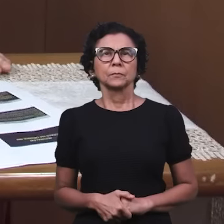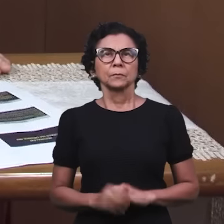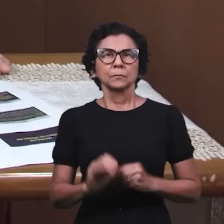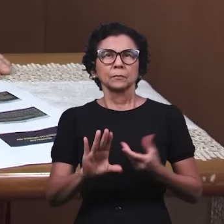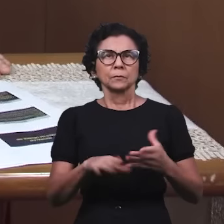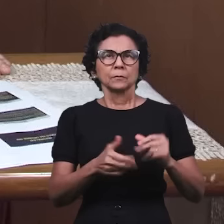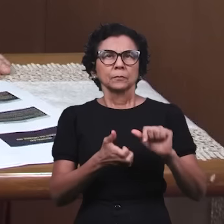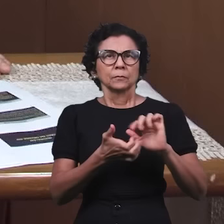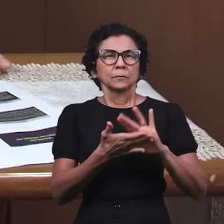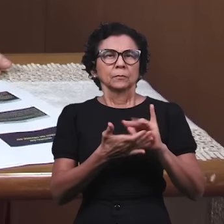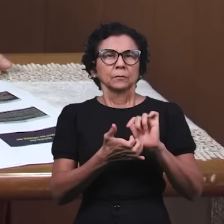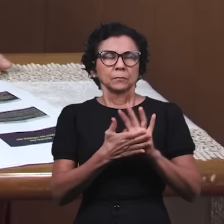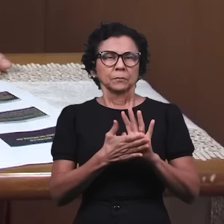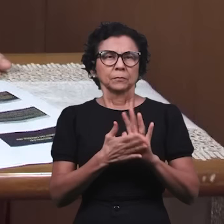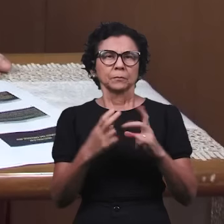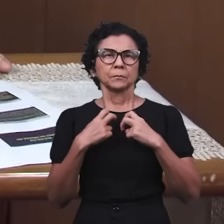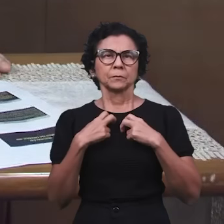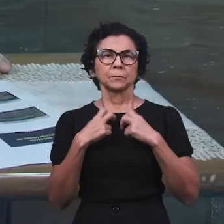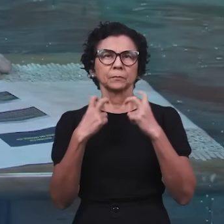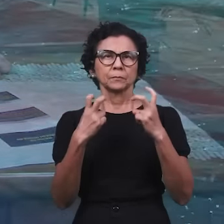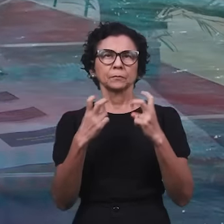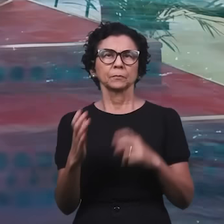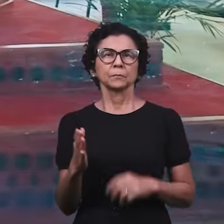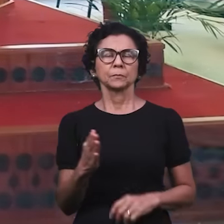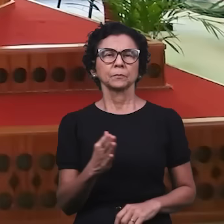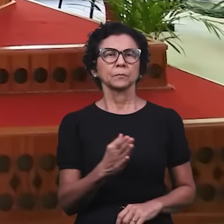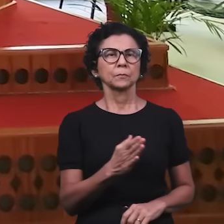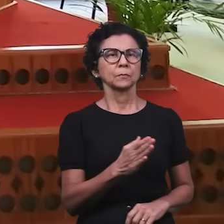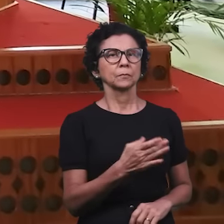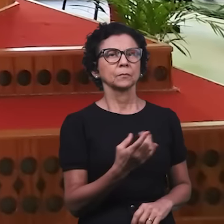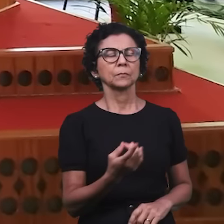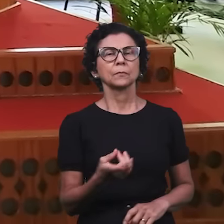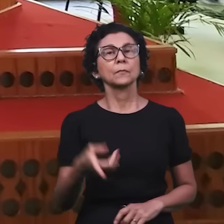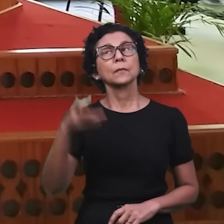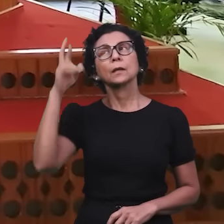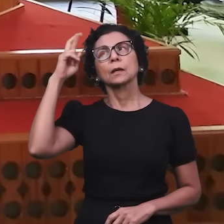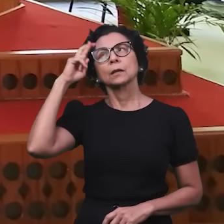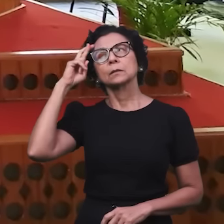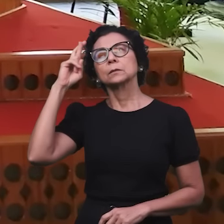Estaremos cantando um louvor de clamor. Senhor,